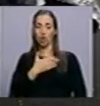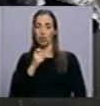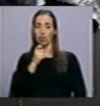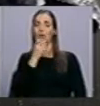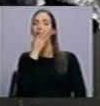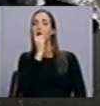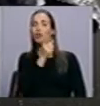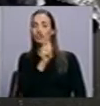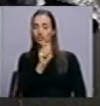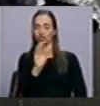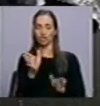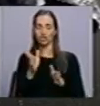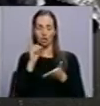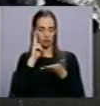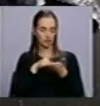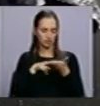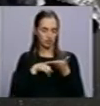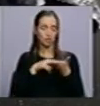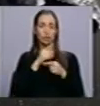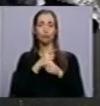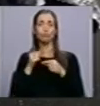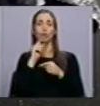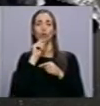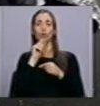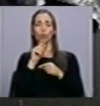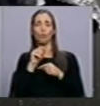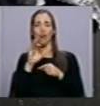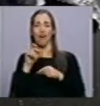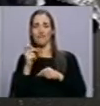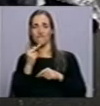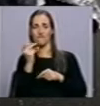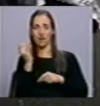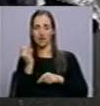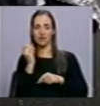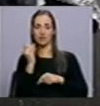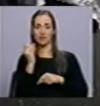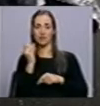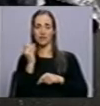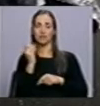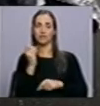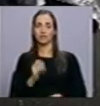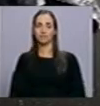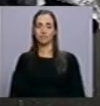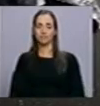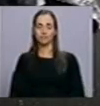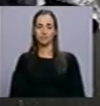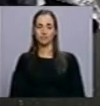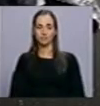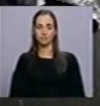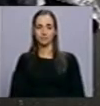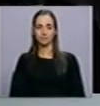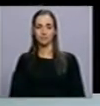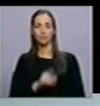recorrer aqui à minha cábula para dizer, porque é um nome de origem havaiana e então ele chama-se Oumuamua. É como se chama então